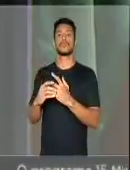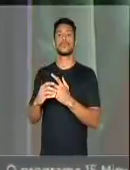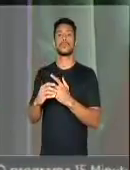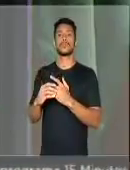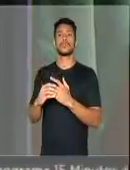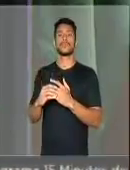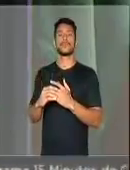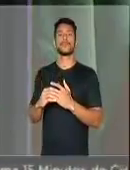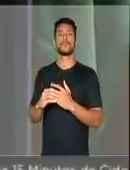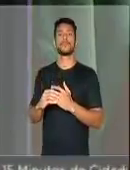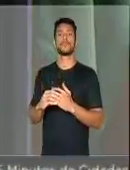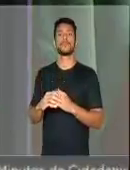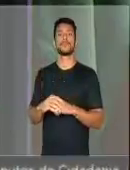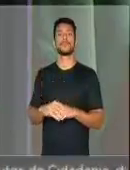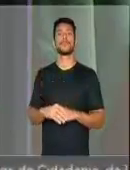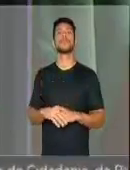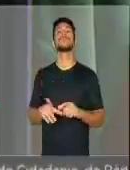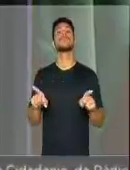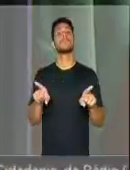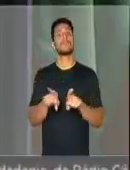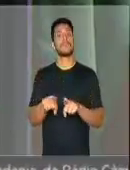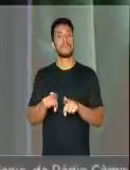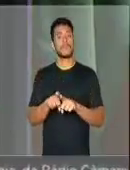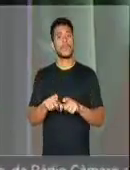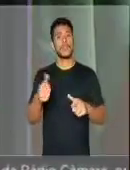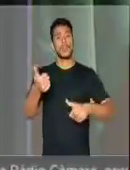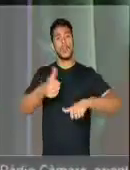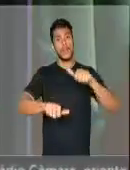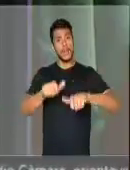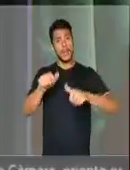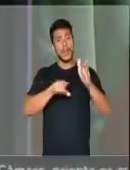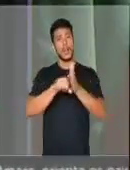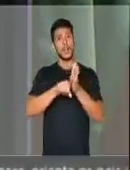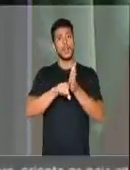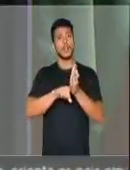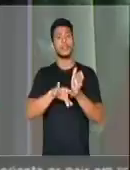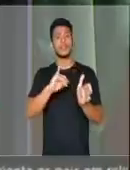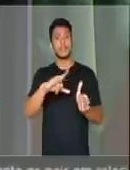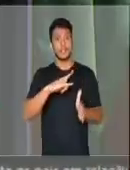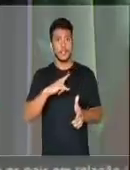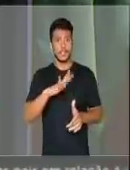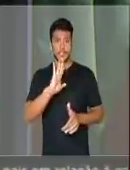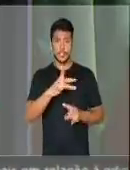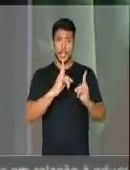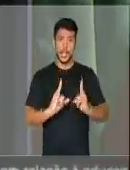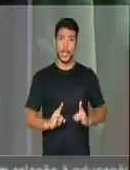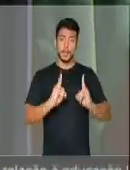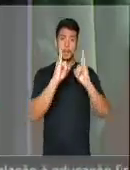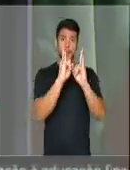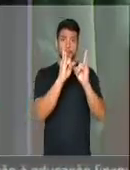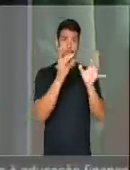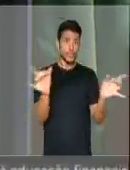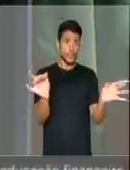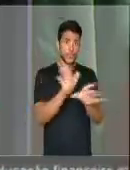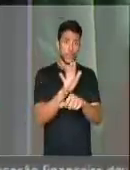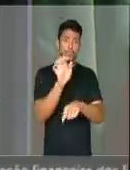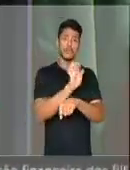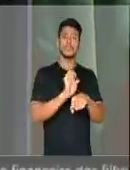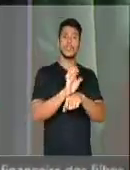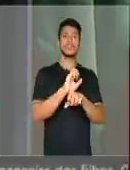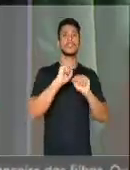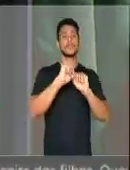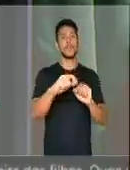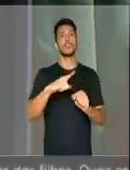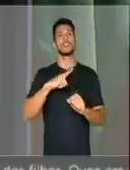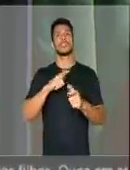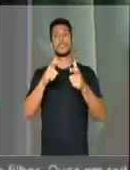Presidente, em qual local, bem como analisar eventuais imóveis públicos existentes que podem atender à intenção da